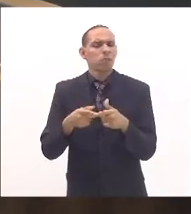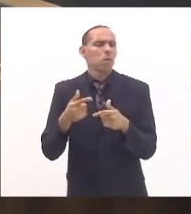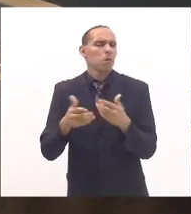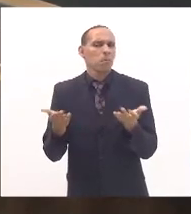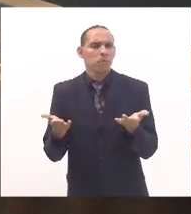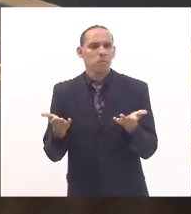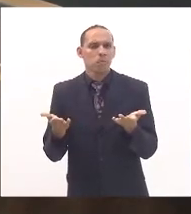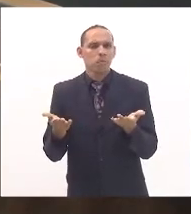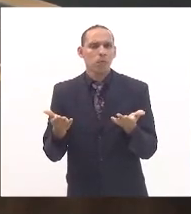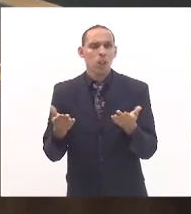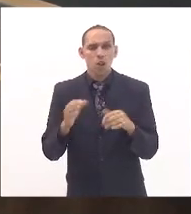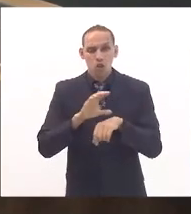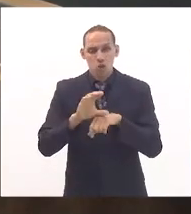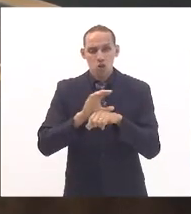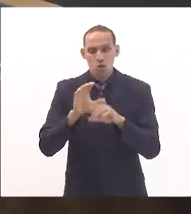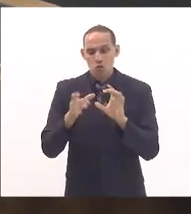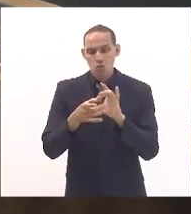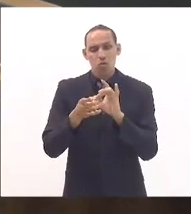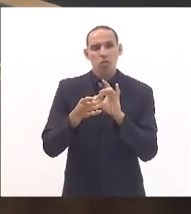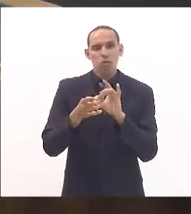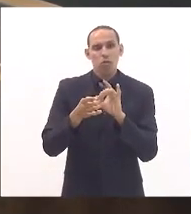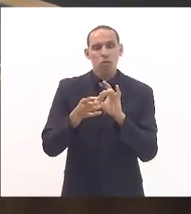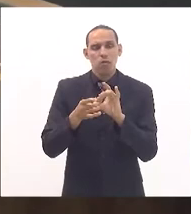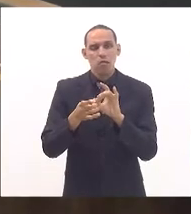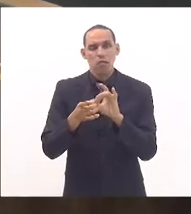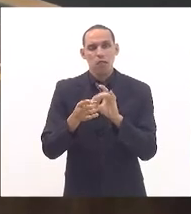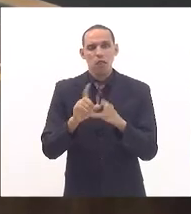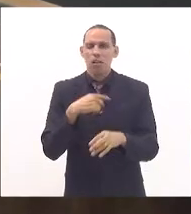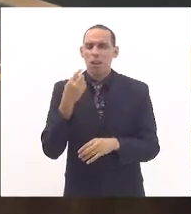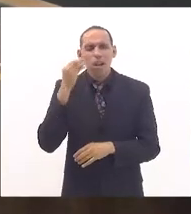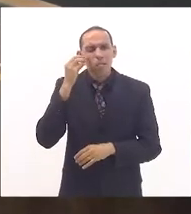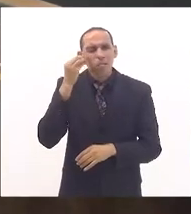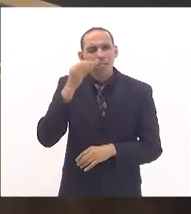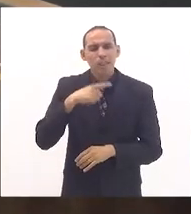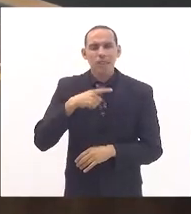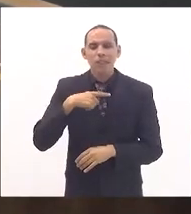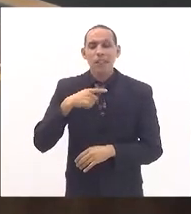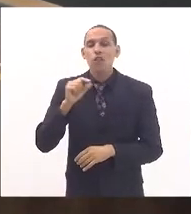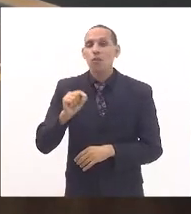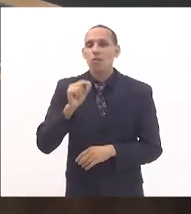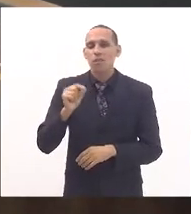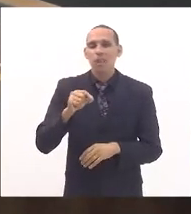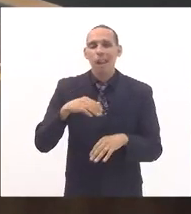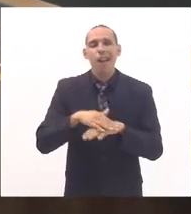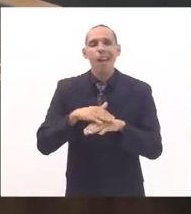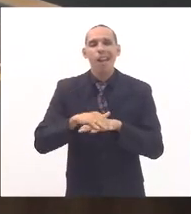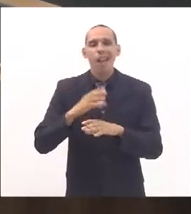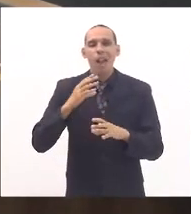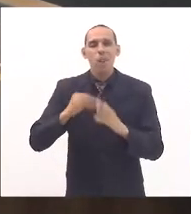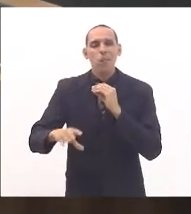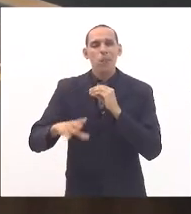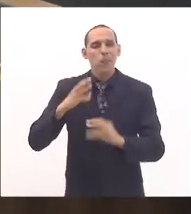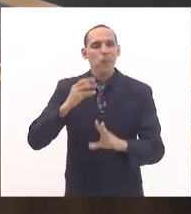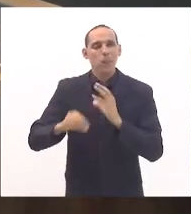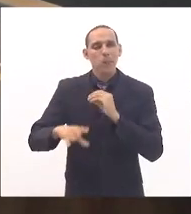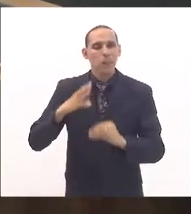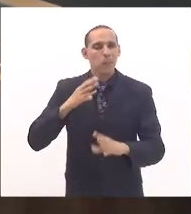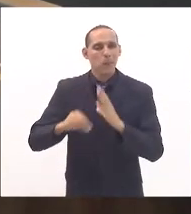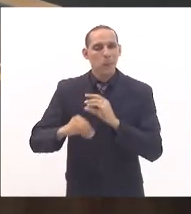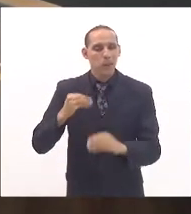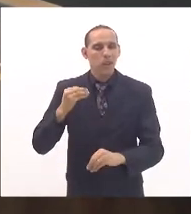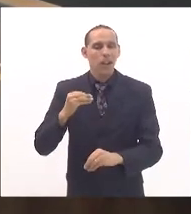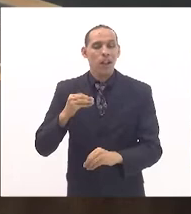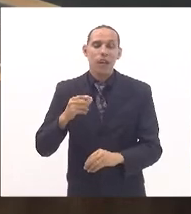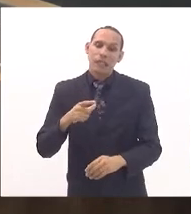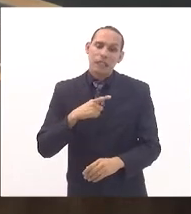é que o curso integrado, a gente tem tido uma experiência de muita evasão na rede. E a gente corre o risco